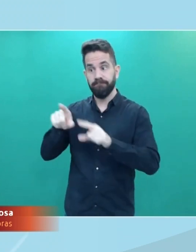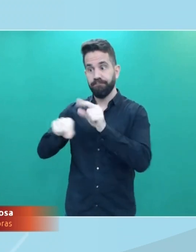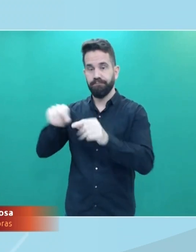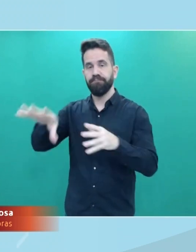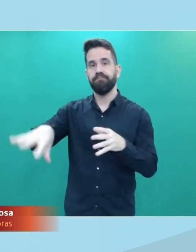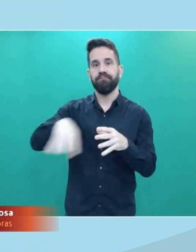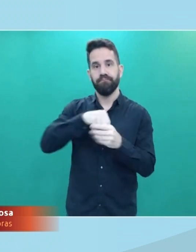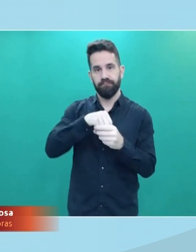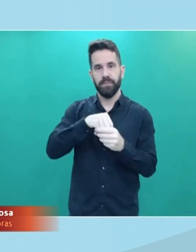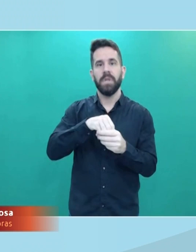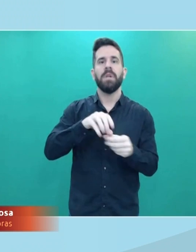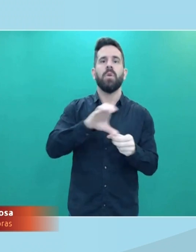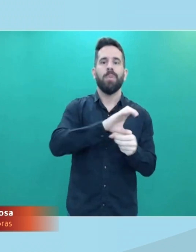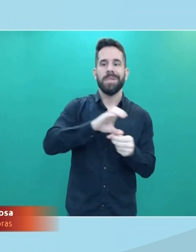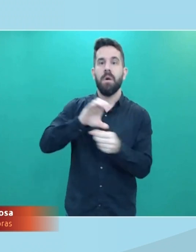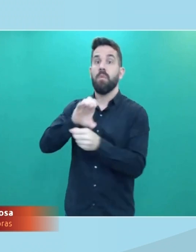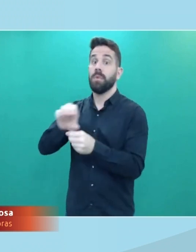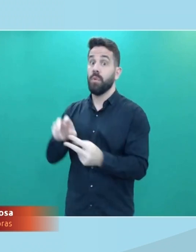comissões, a